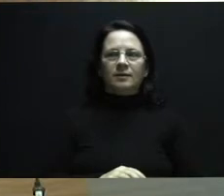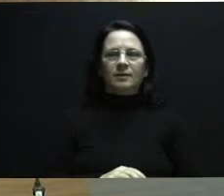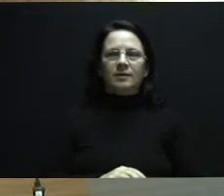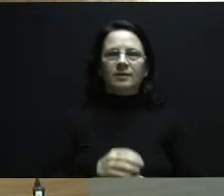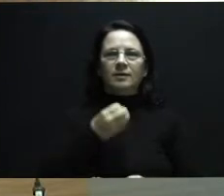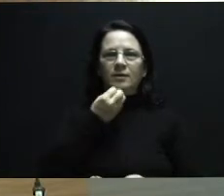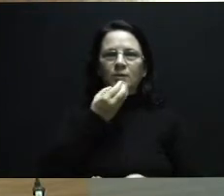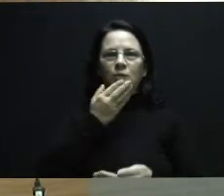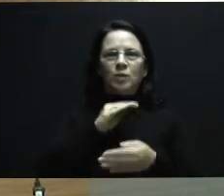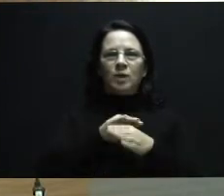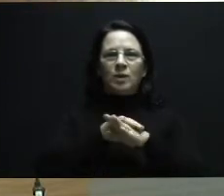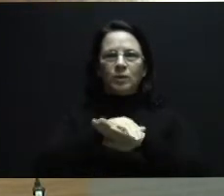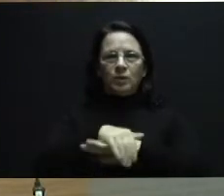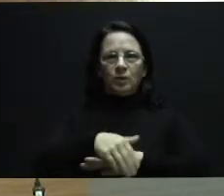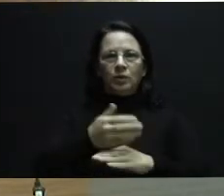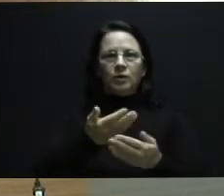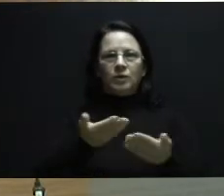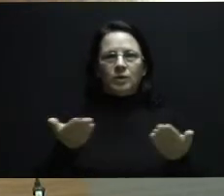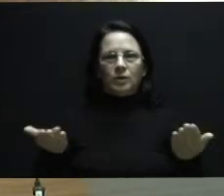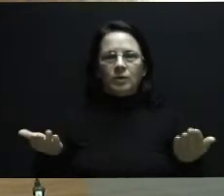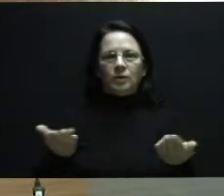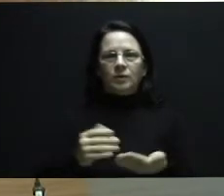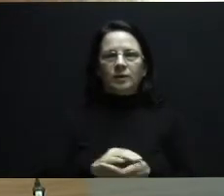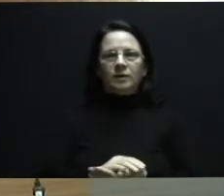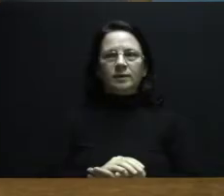Boa noite a todos.